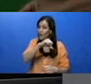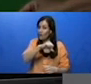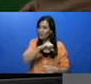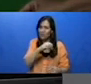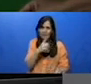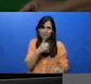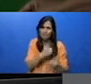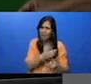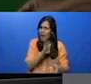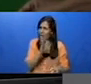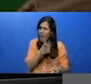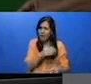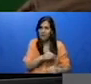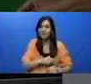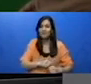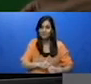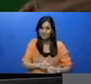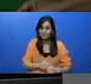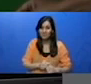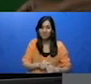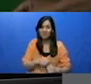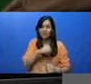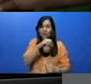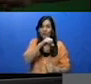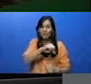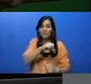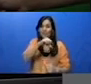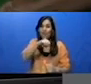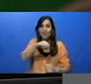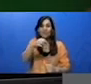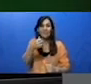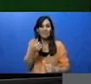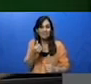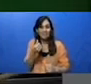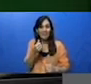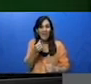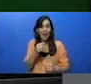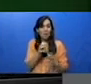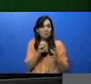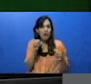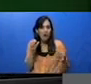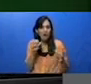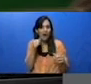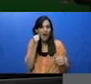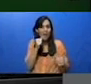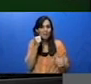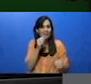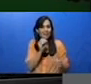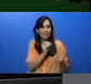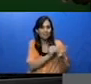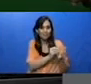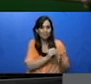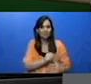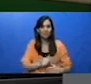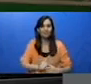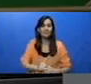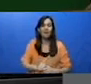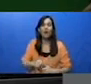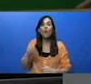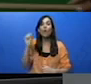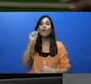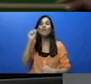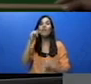descobrir que o 996 é o maior. E quem marcou o ponto foi a Alessandra. Oitava